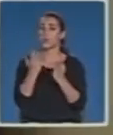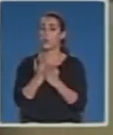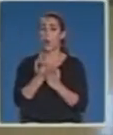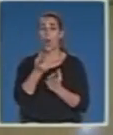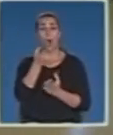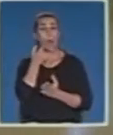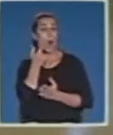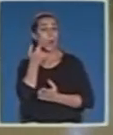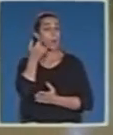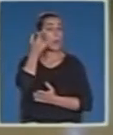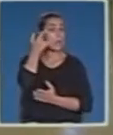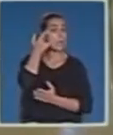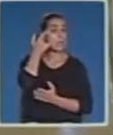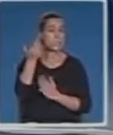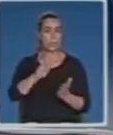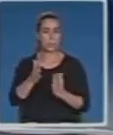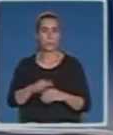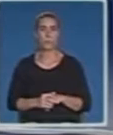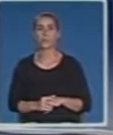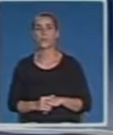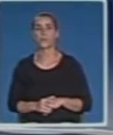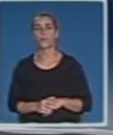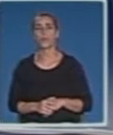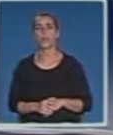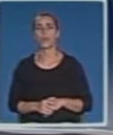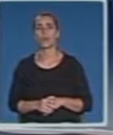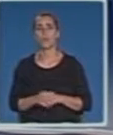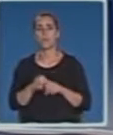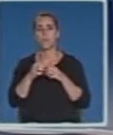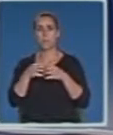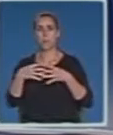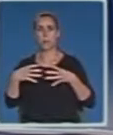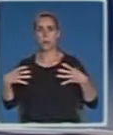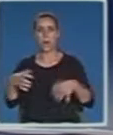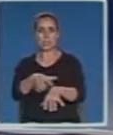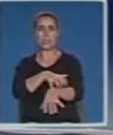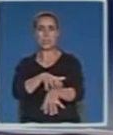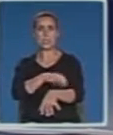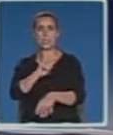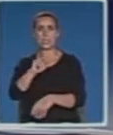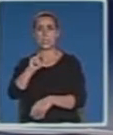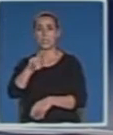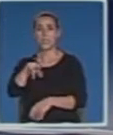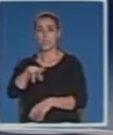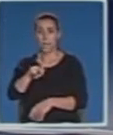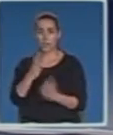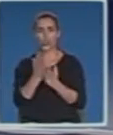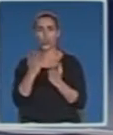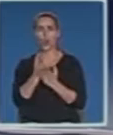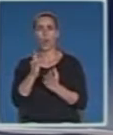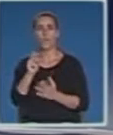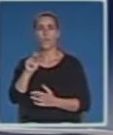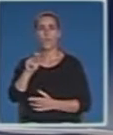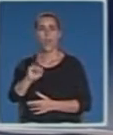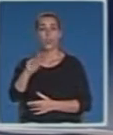ou quinta-feira, o mais tardar. Há um surto de sarna na Escola dos Finais da Luz, em Ponta Delgada. Até